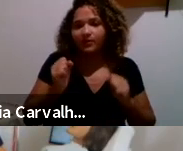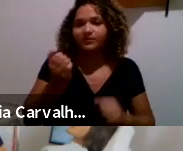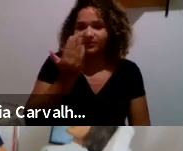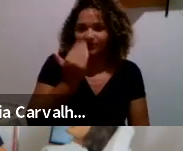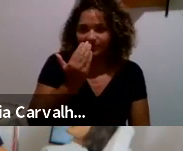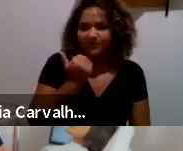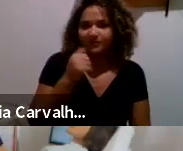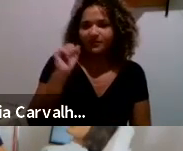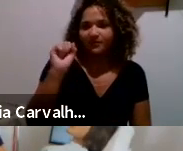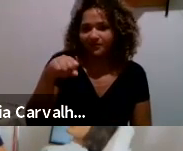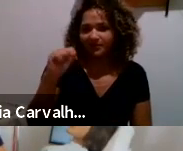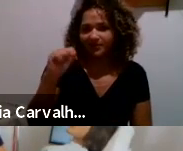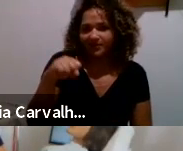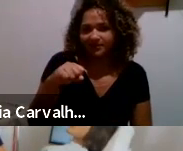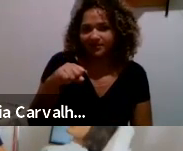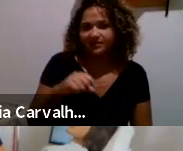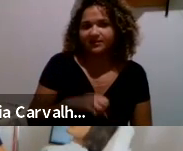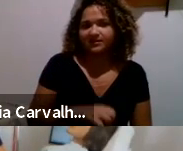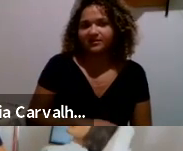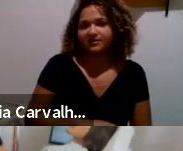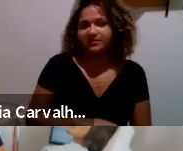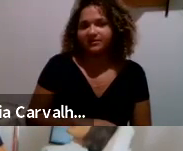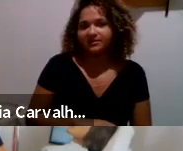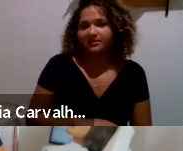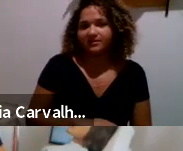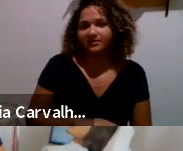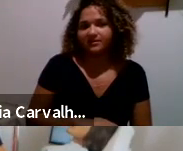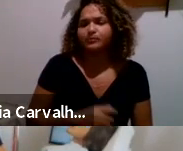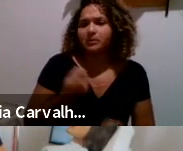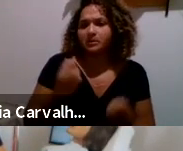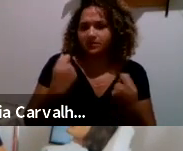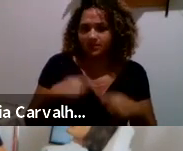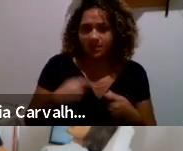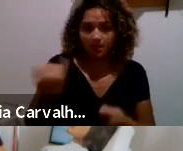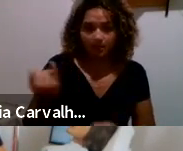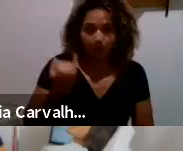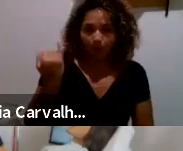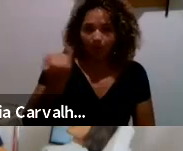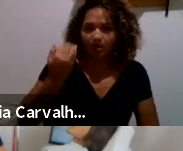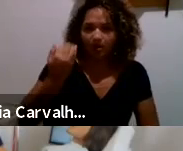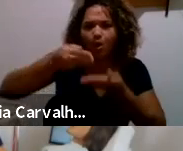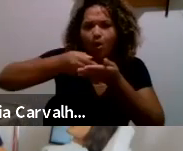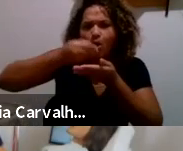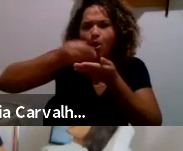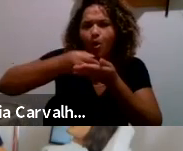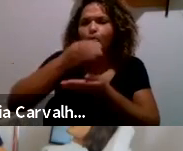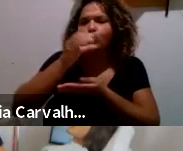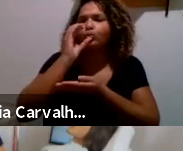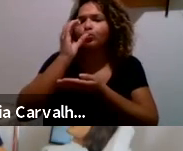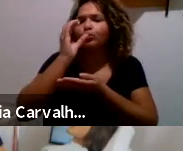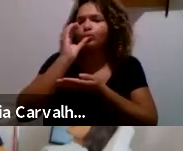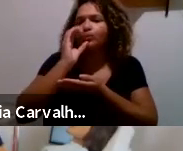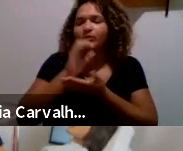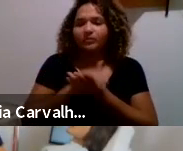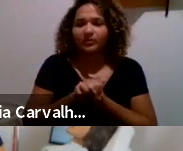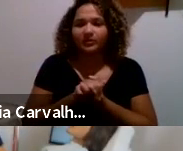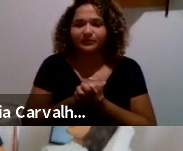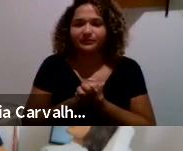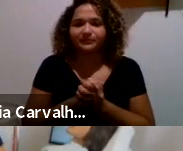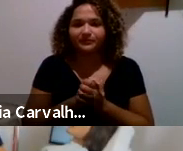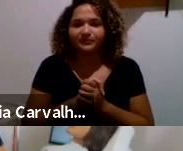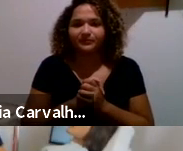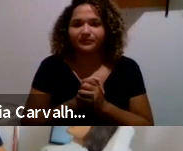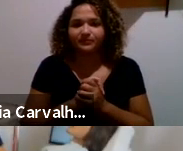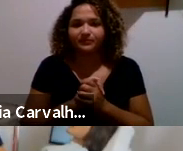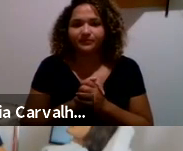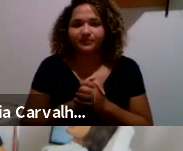da Copa trazer um suco, uma gelatina, uma sopa, algo que você queira comer. Tá bom? É